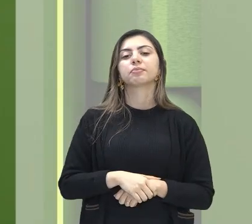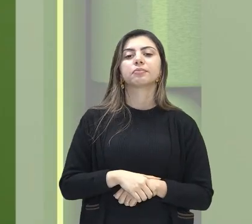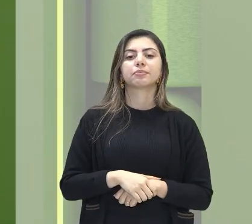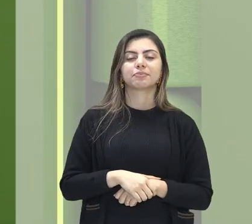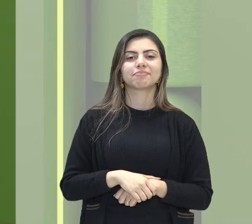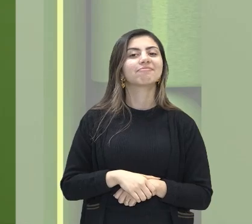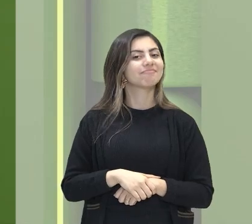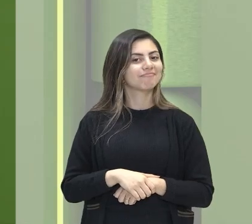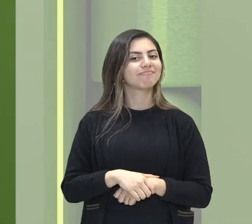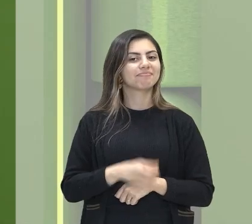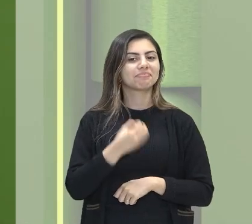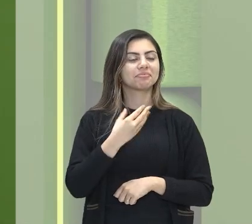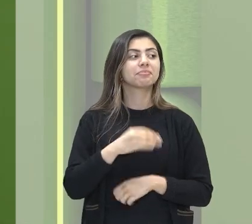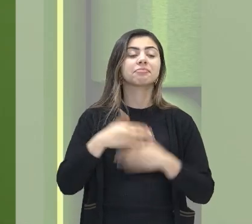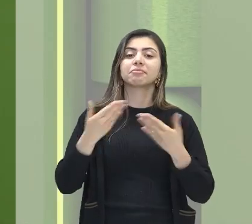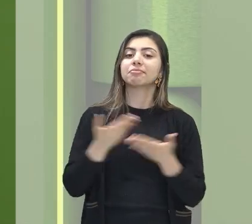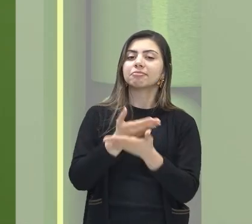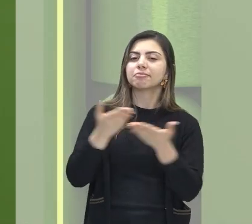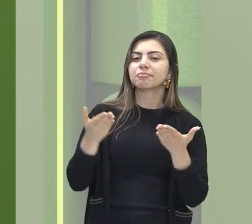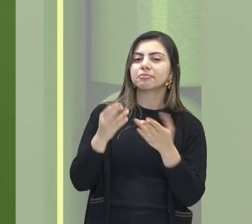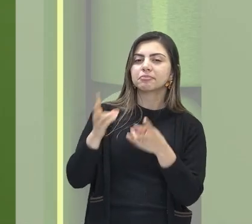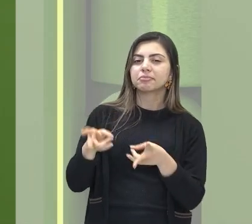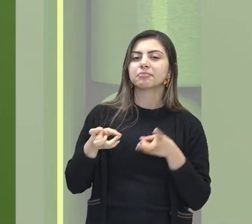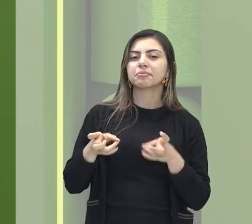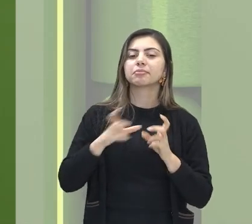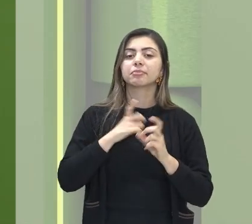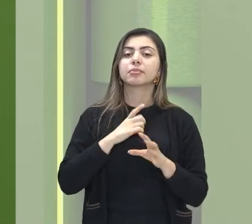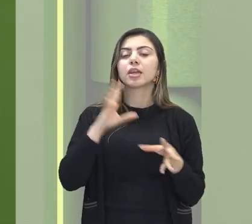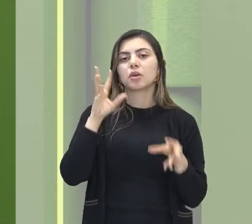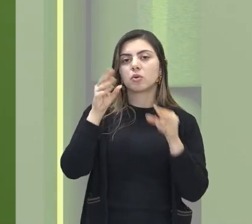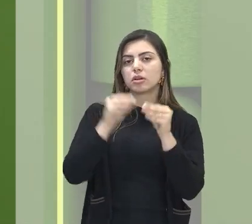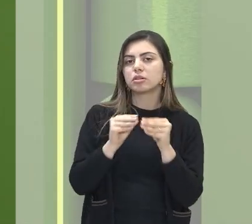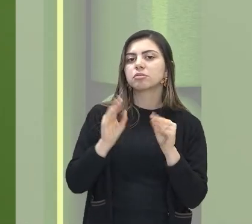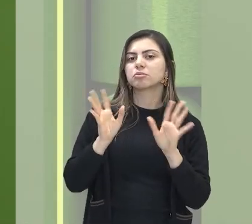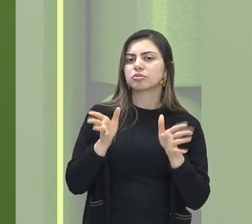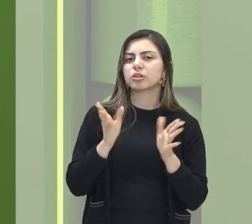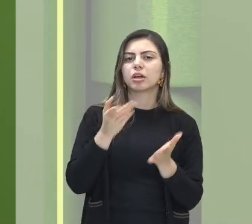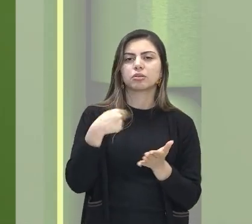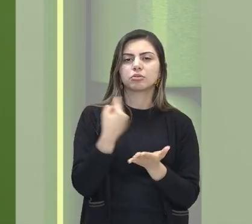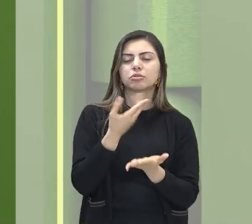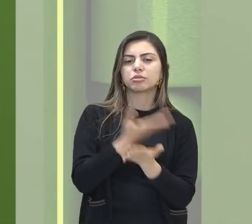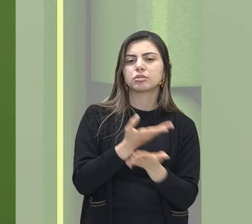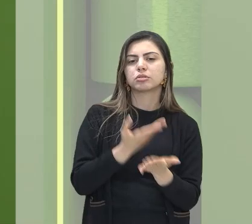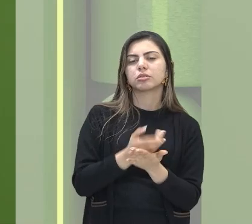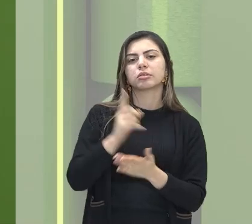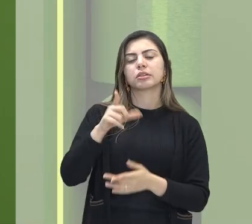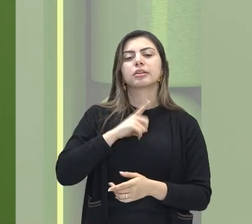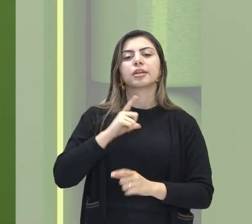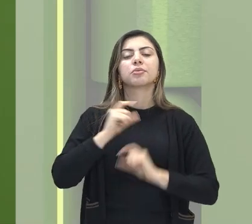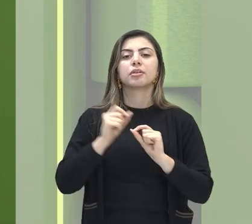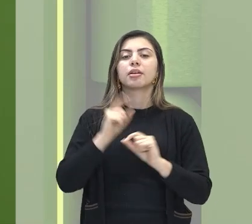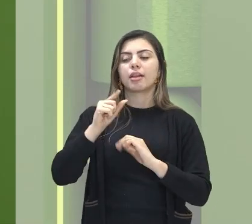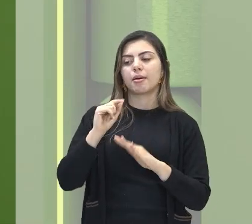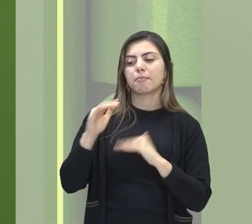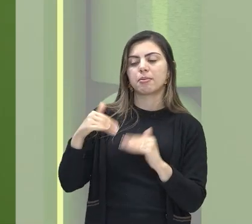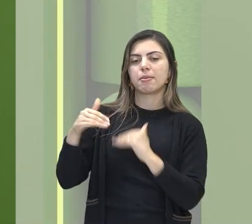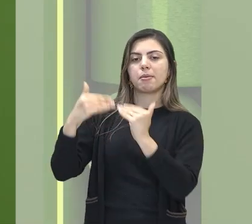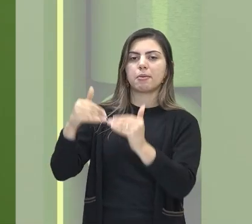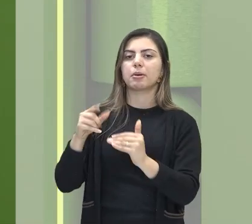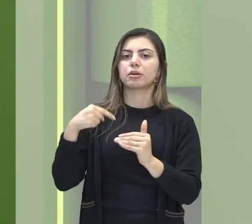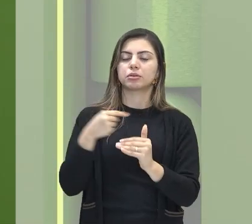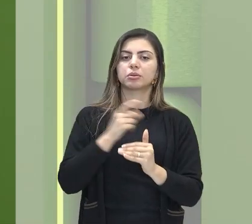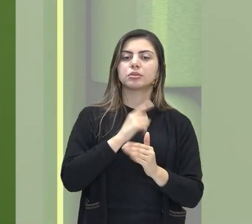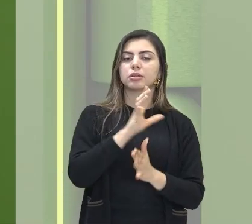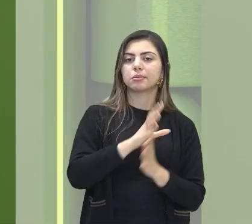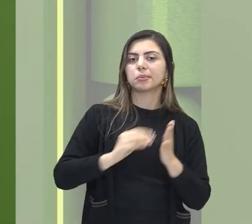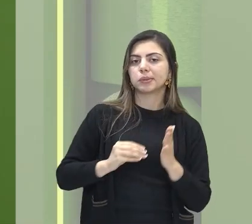Muito bem, pessoal. Você viu aí, né, um resumo daquilo que a gente já tinha falado, né, sobre a evolução dos modelos que nós temos